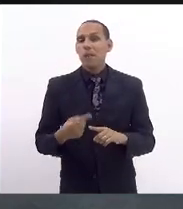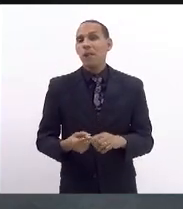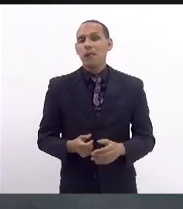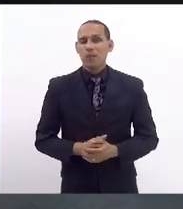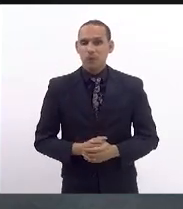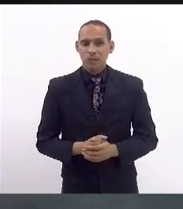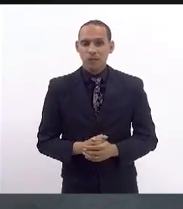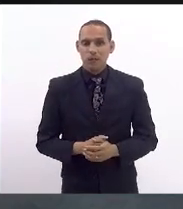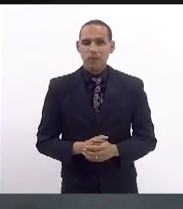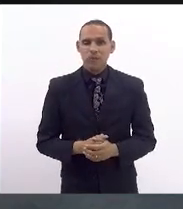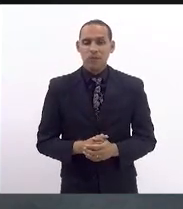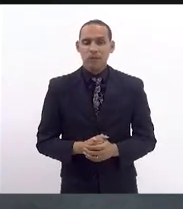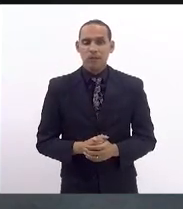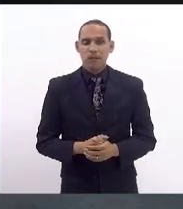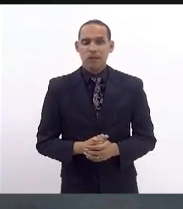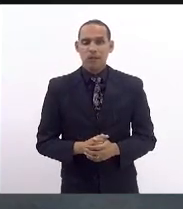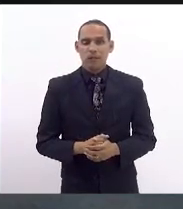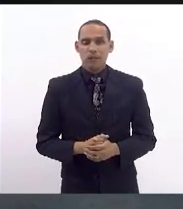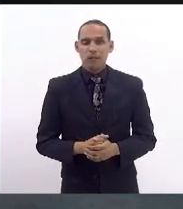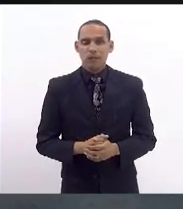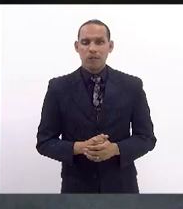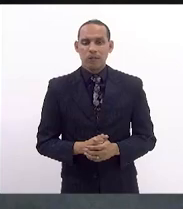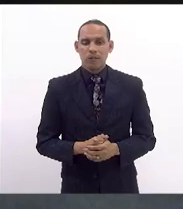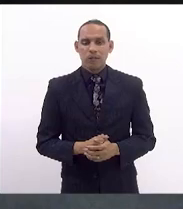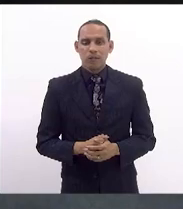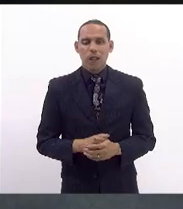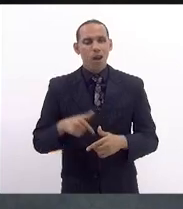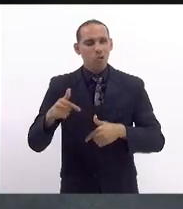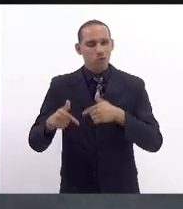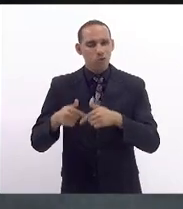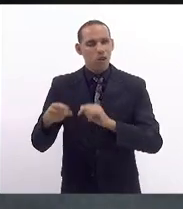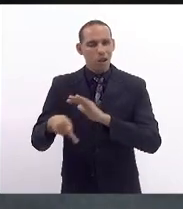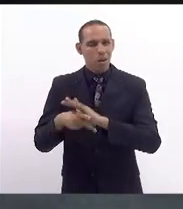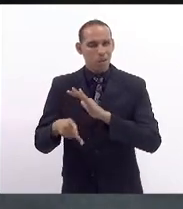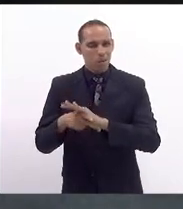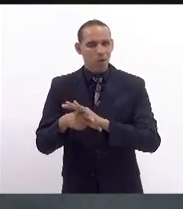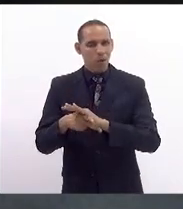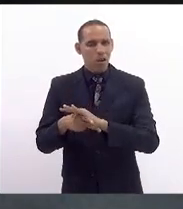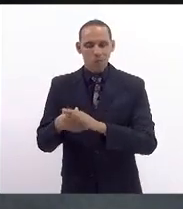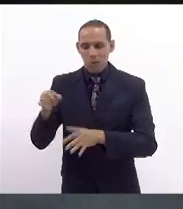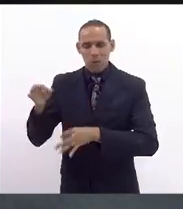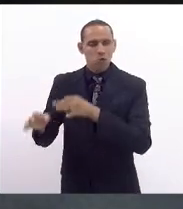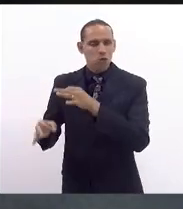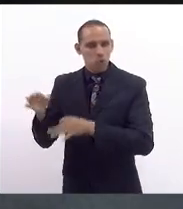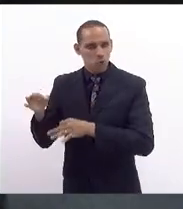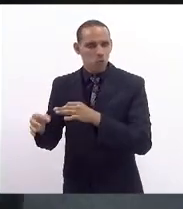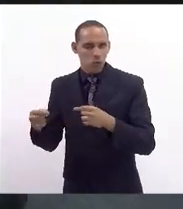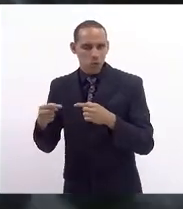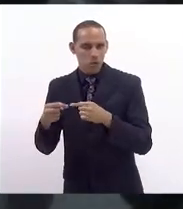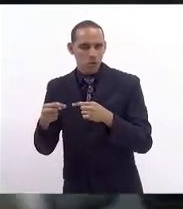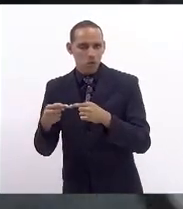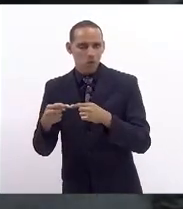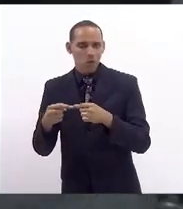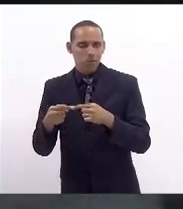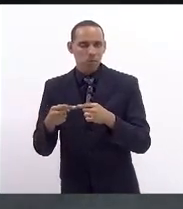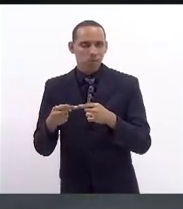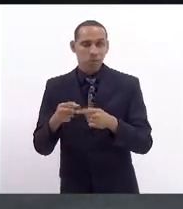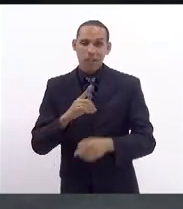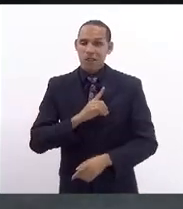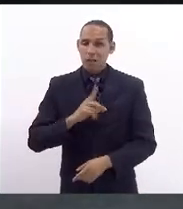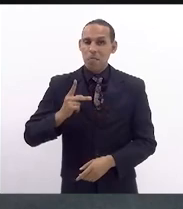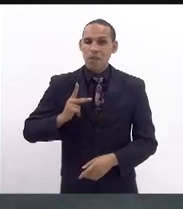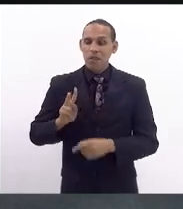é e mais funções essenciais à justiça e ela